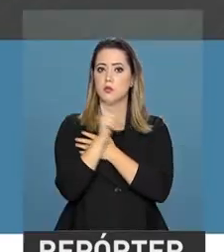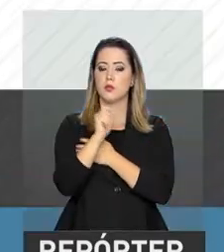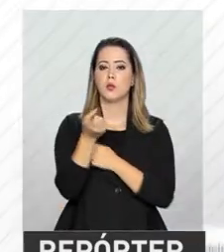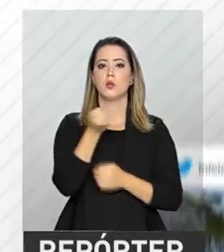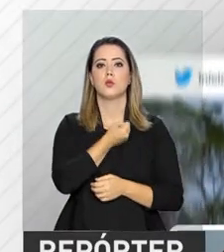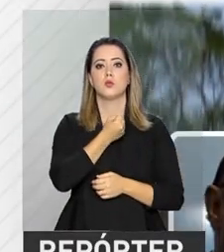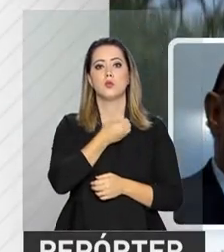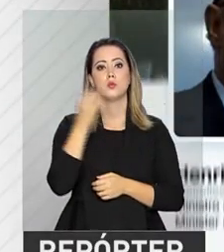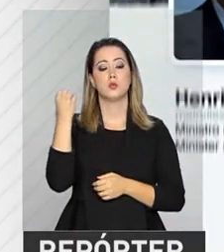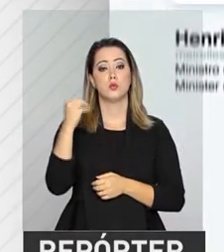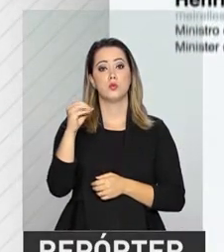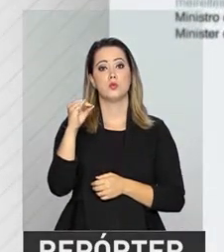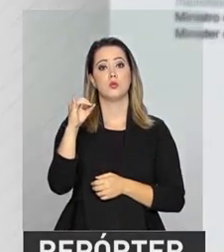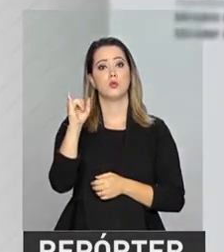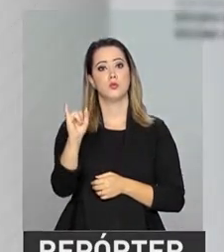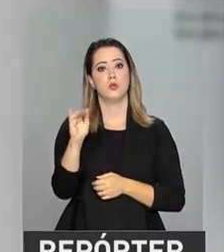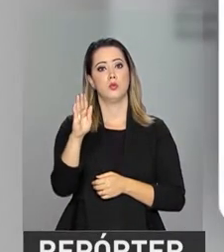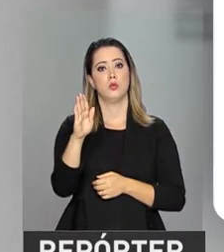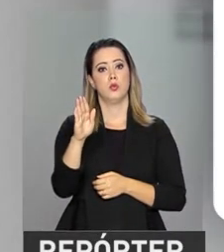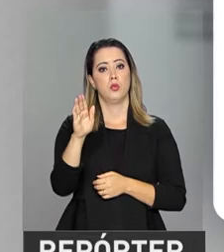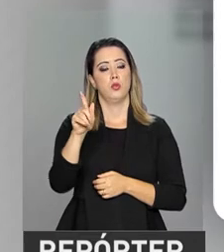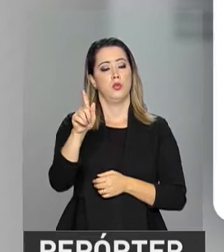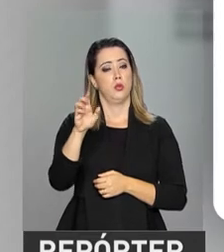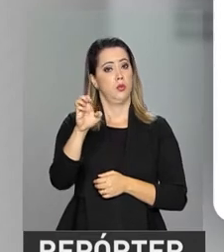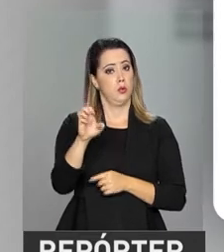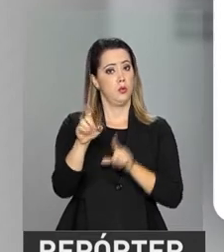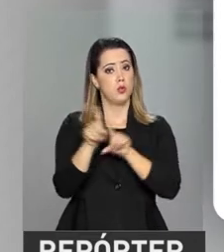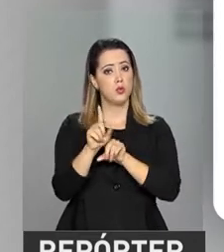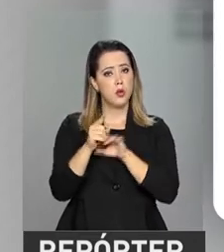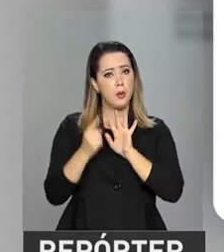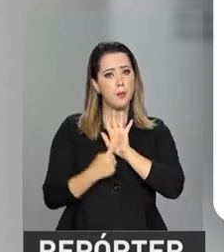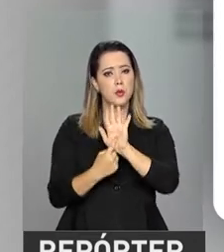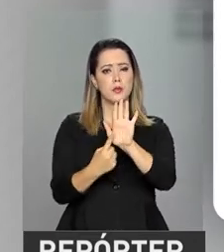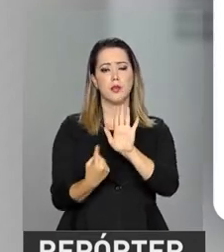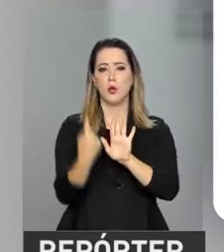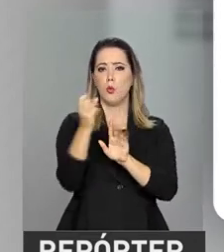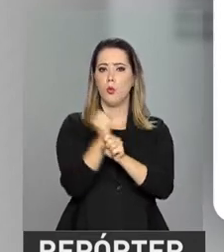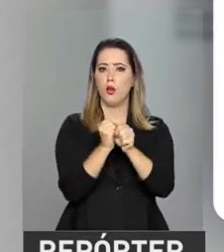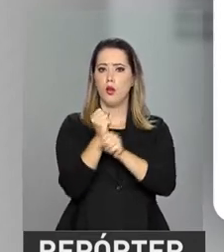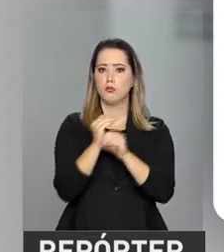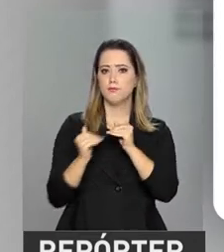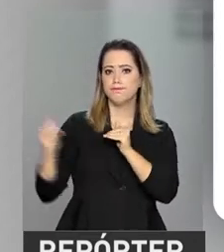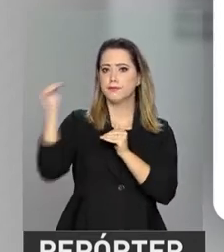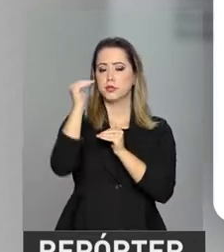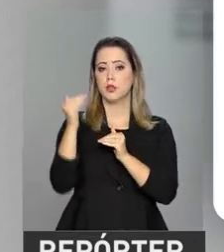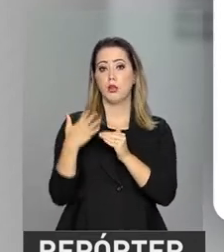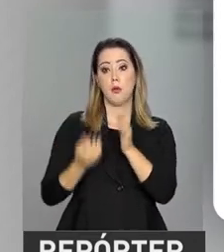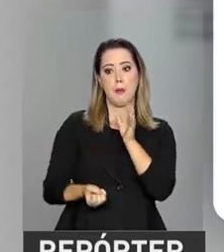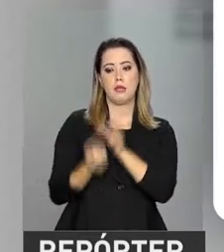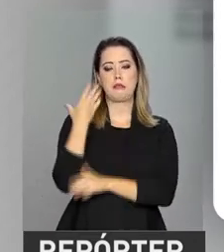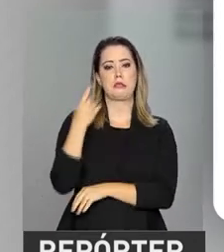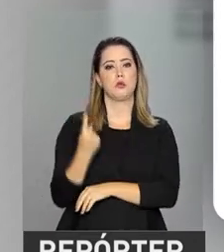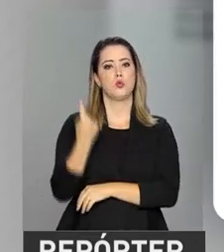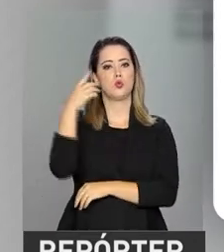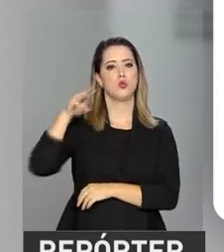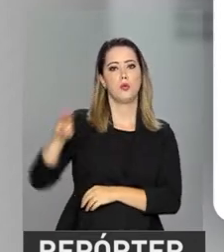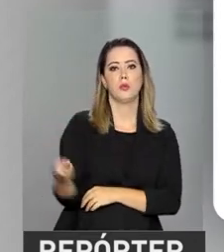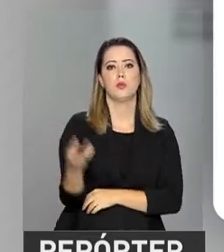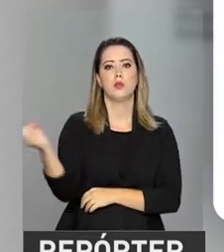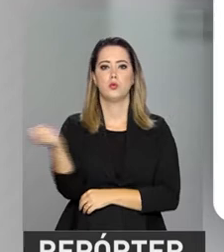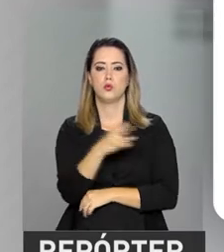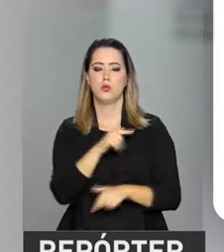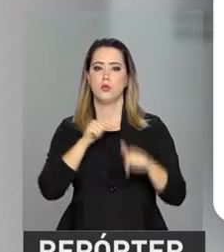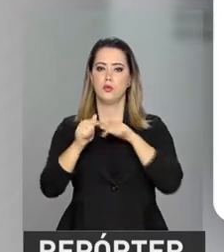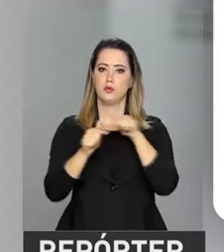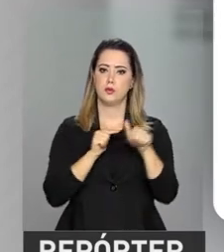que os dados de outubro do ibge mostram que em um ano houve criação de mais de 1 milhão e 600 mil novos